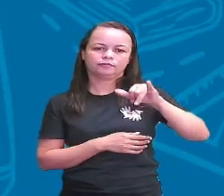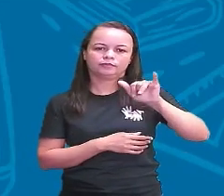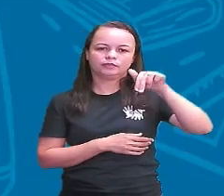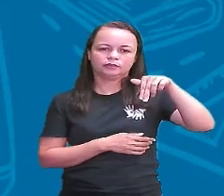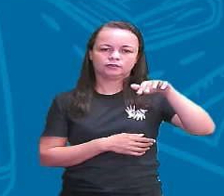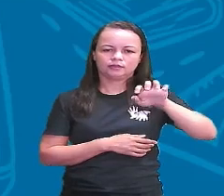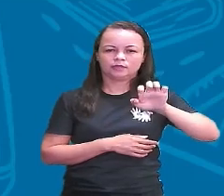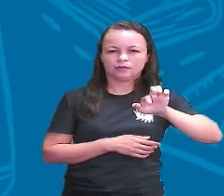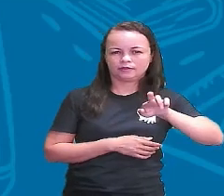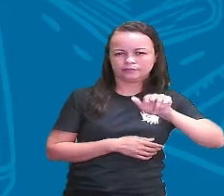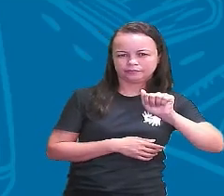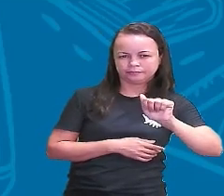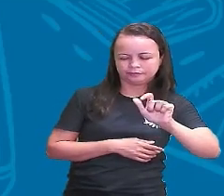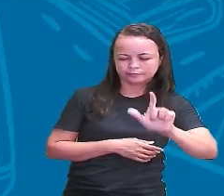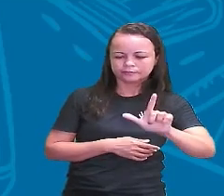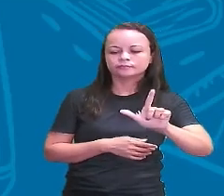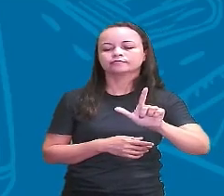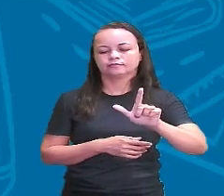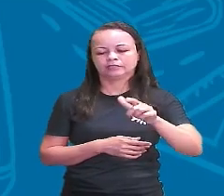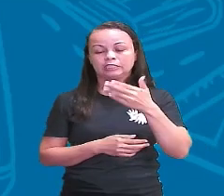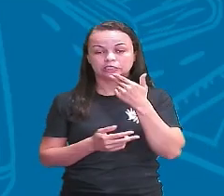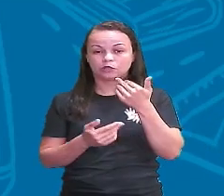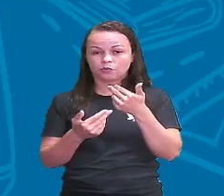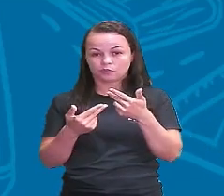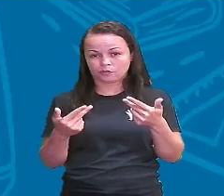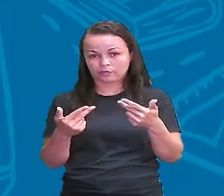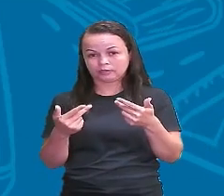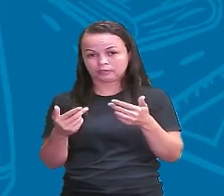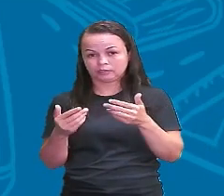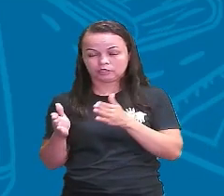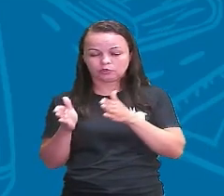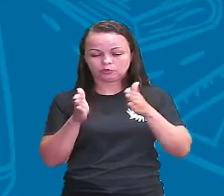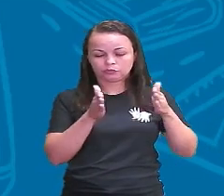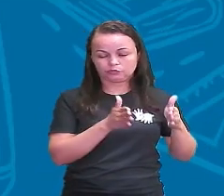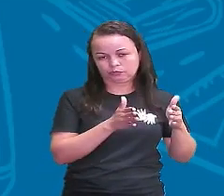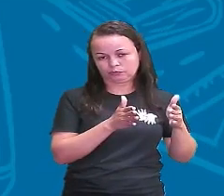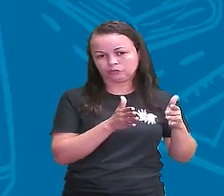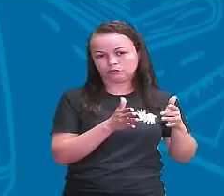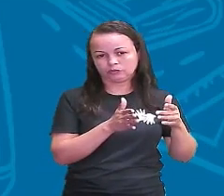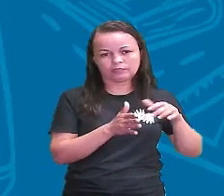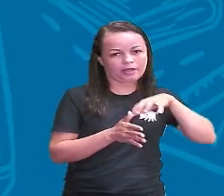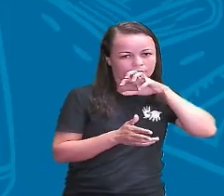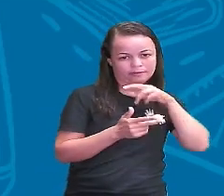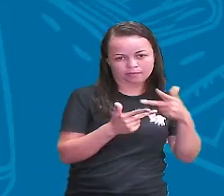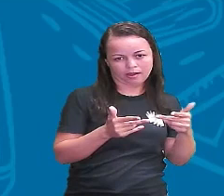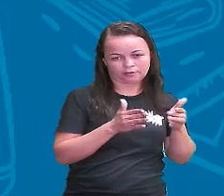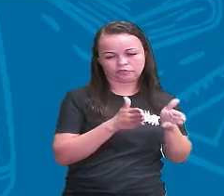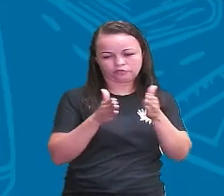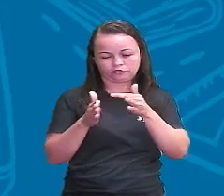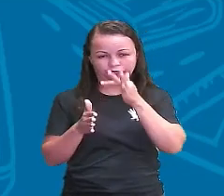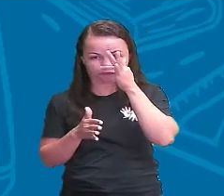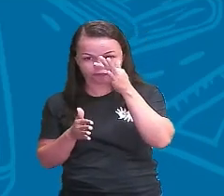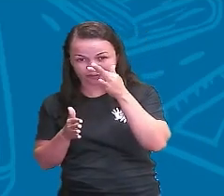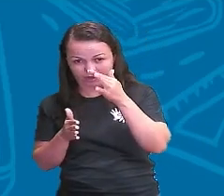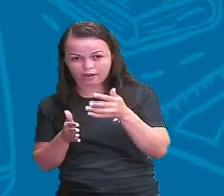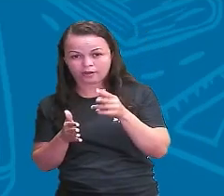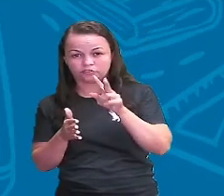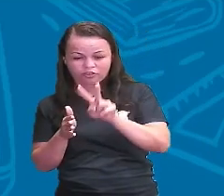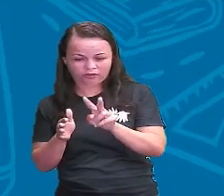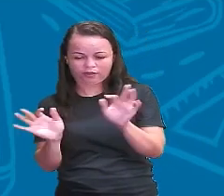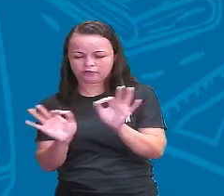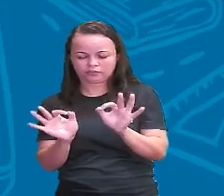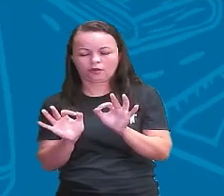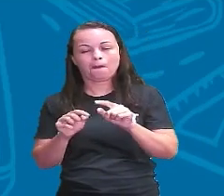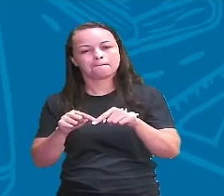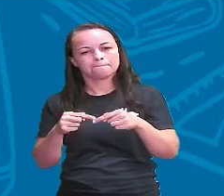seja, alimentos que não provém nem dos animais nem dos vegetais, mas provém dos minerais, tá certo?